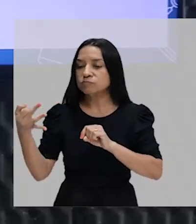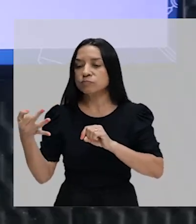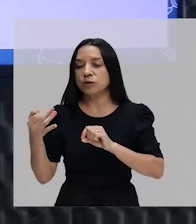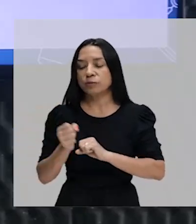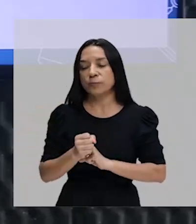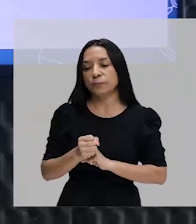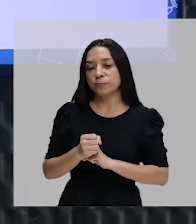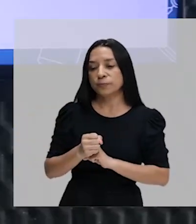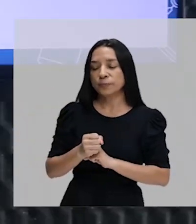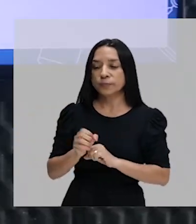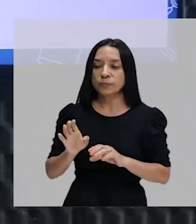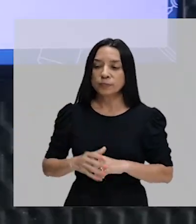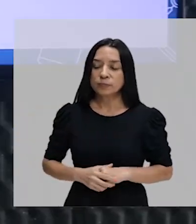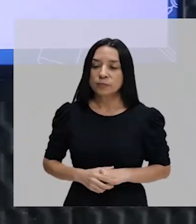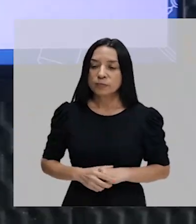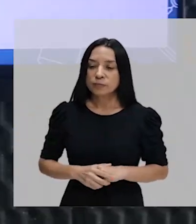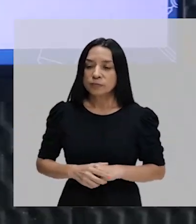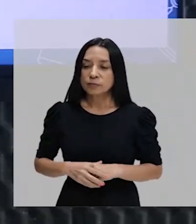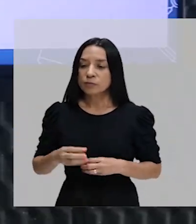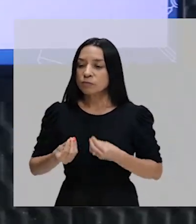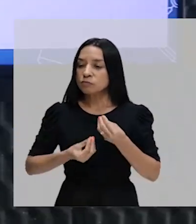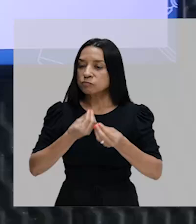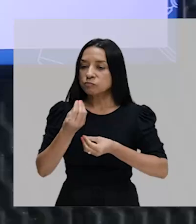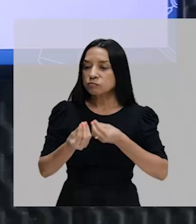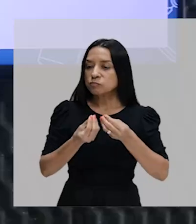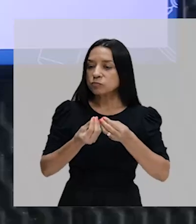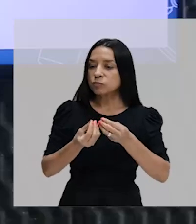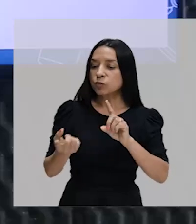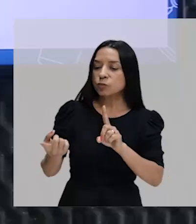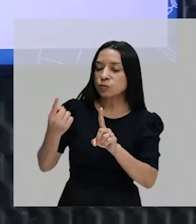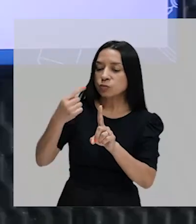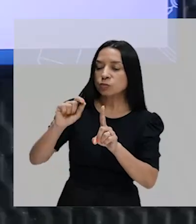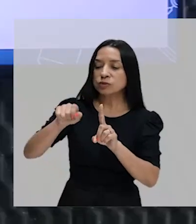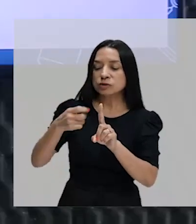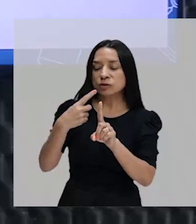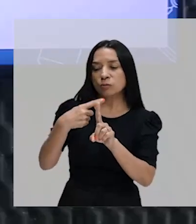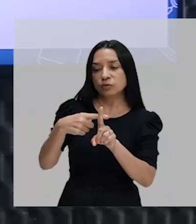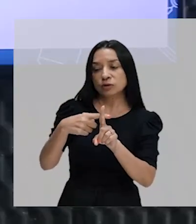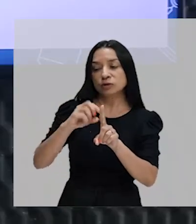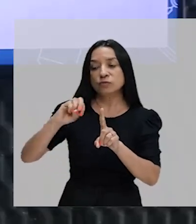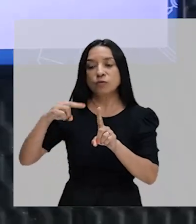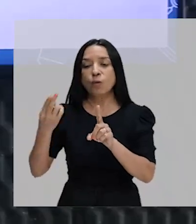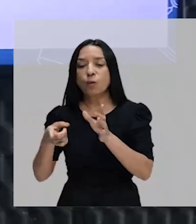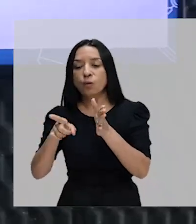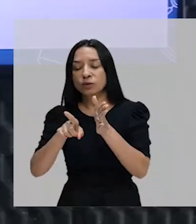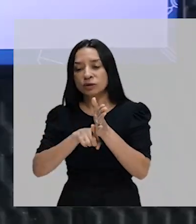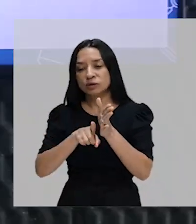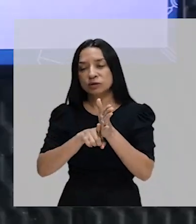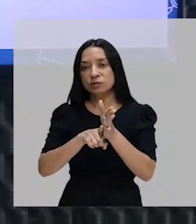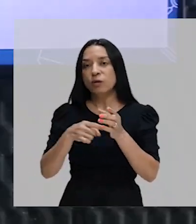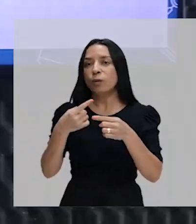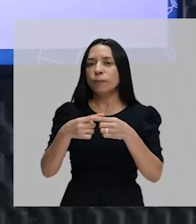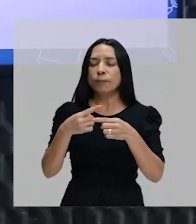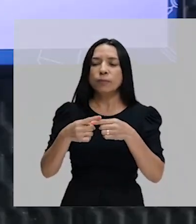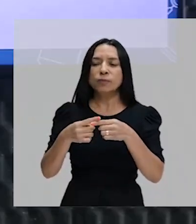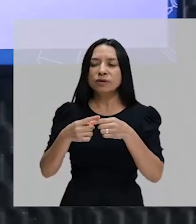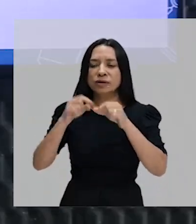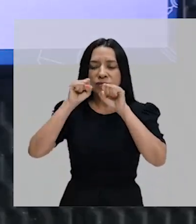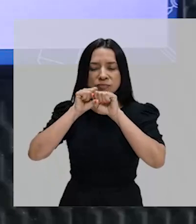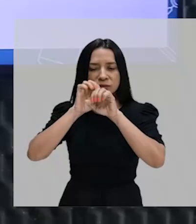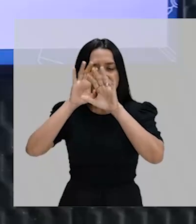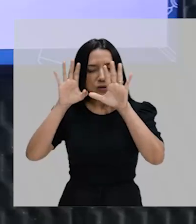E, óbvio, né, com o correspondente sinal positivo ou negativo. Por que a gente deixa sempre claro, né, que pode